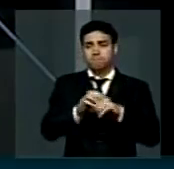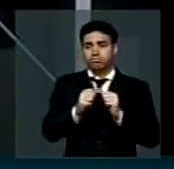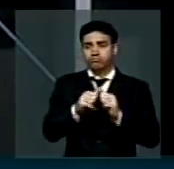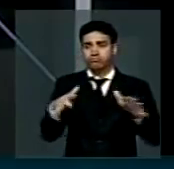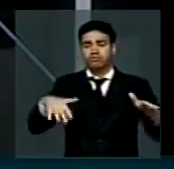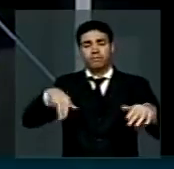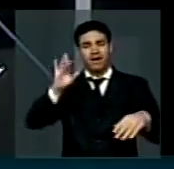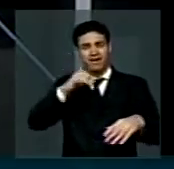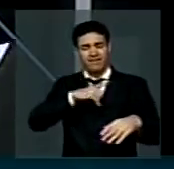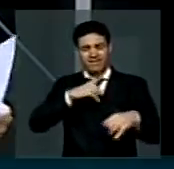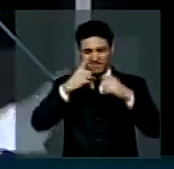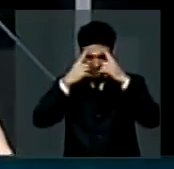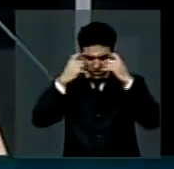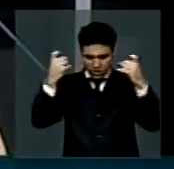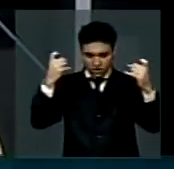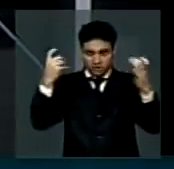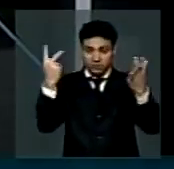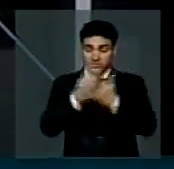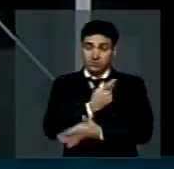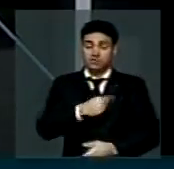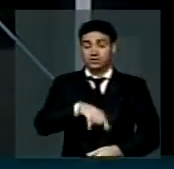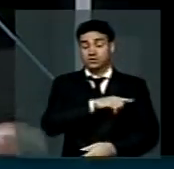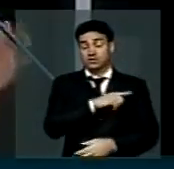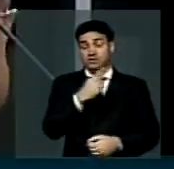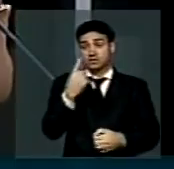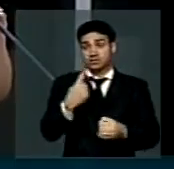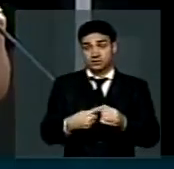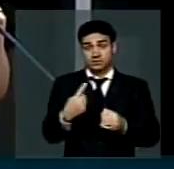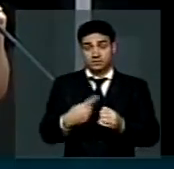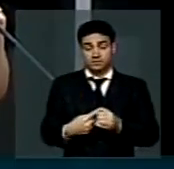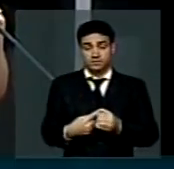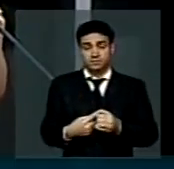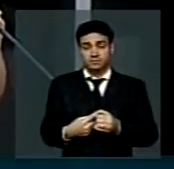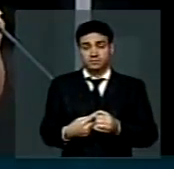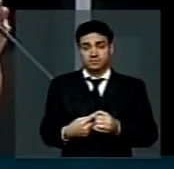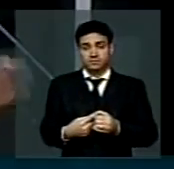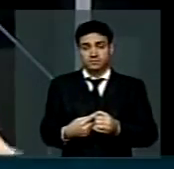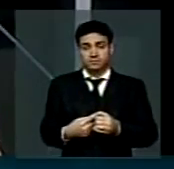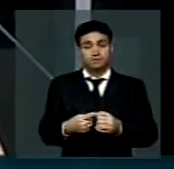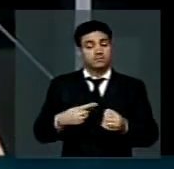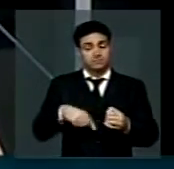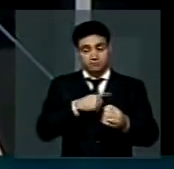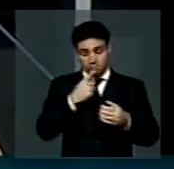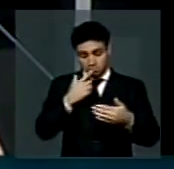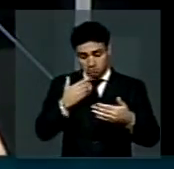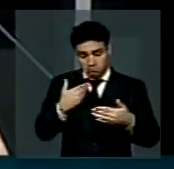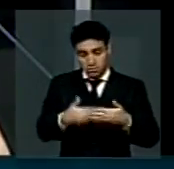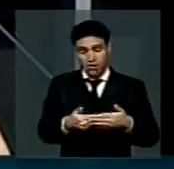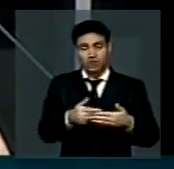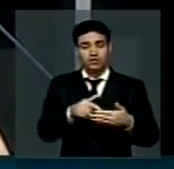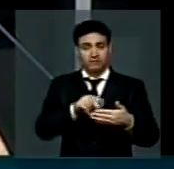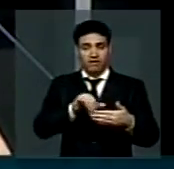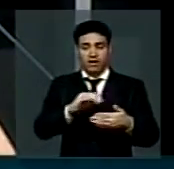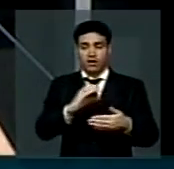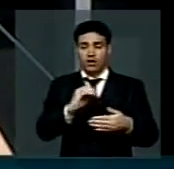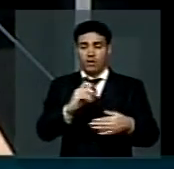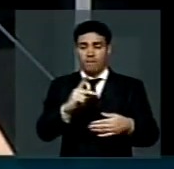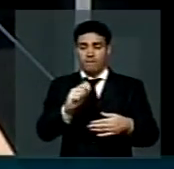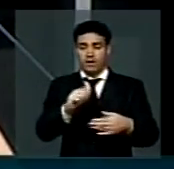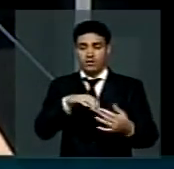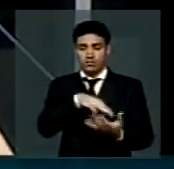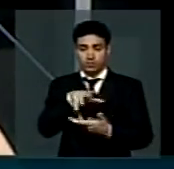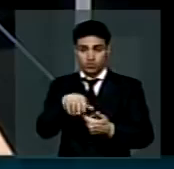que assola nossas cidades. Estamos muito próximos do início da Copa do Mundo.